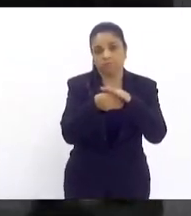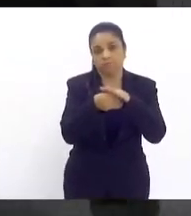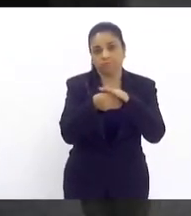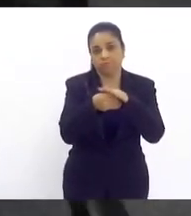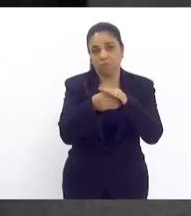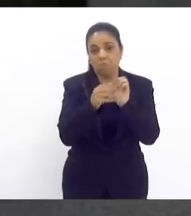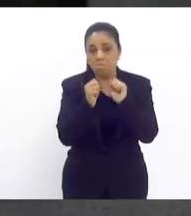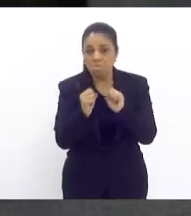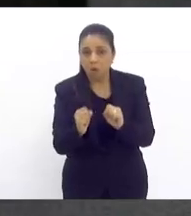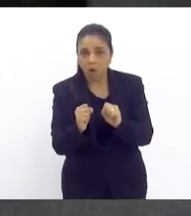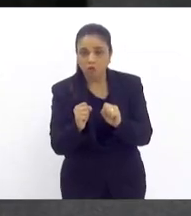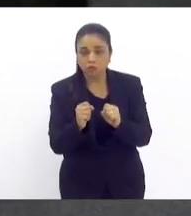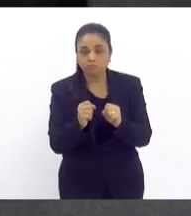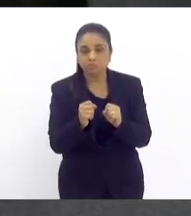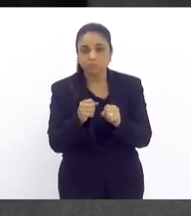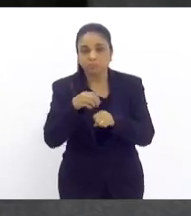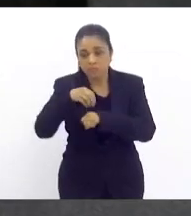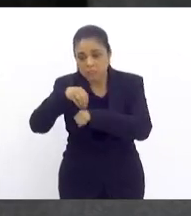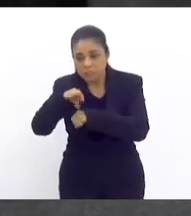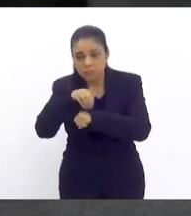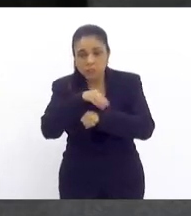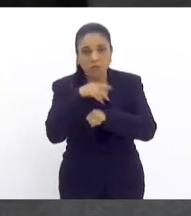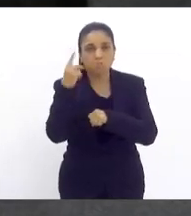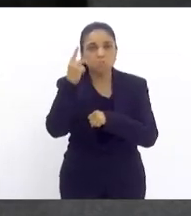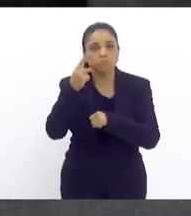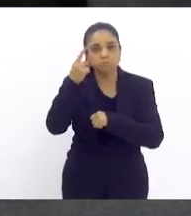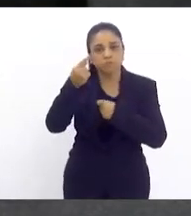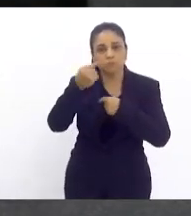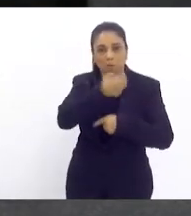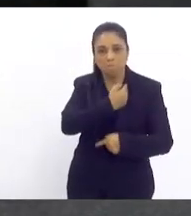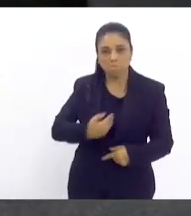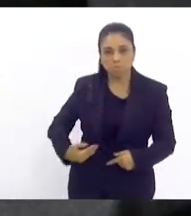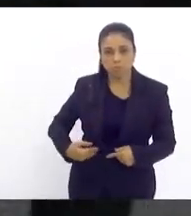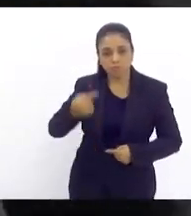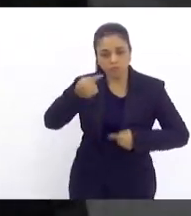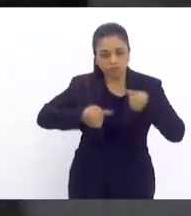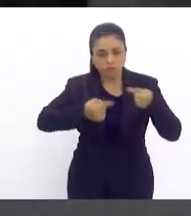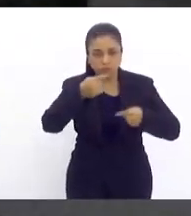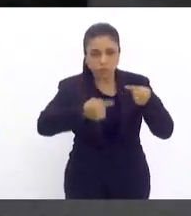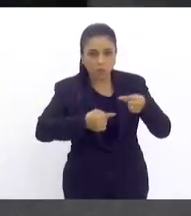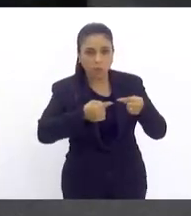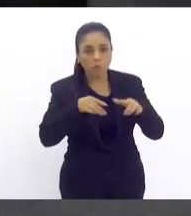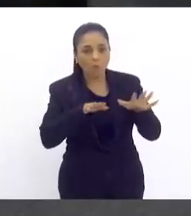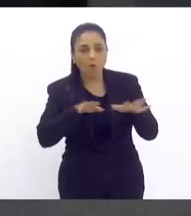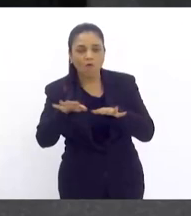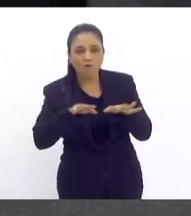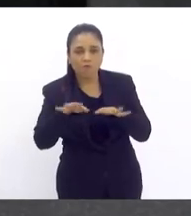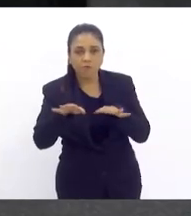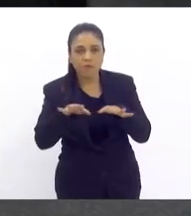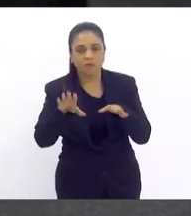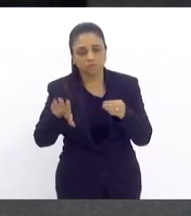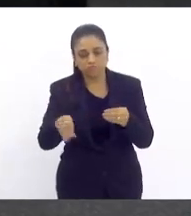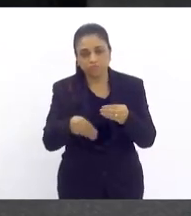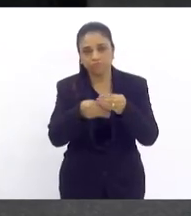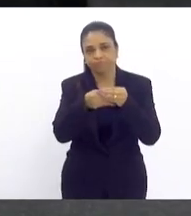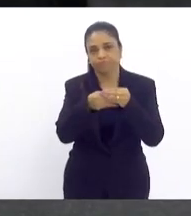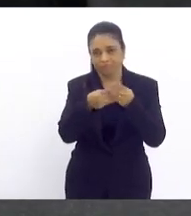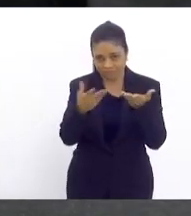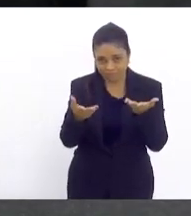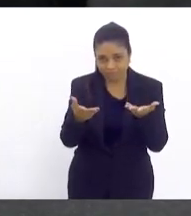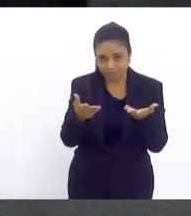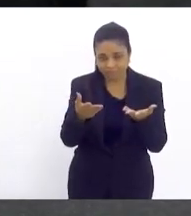e indicar para as políticas públicas a partir das discussões dos debates dos movimentos que fazem parte então